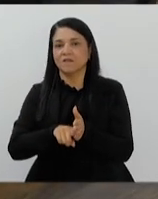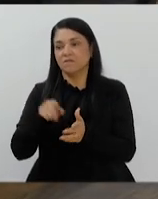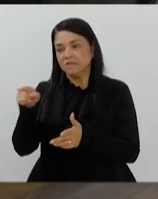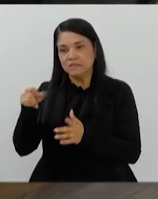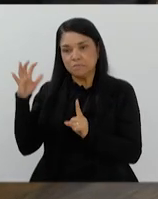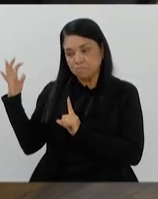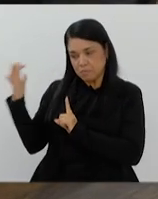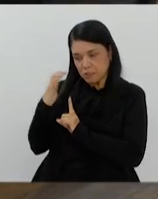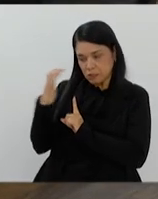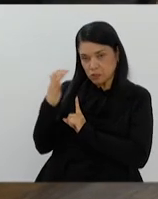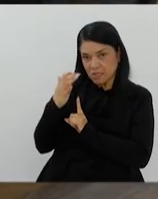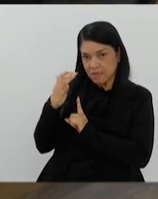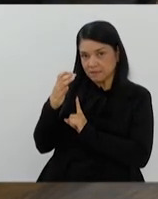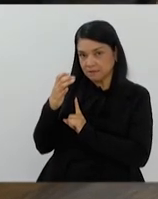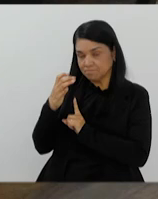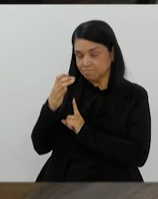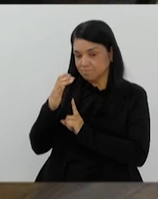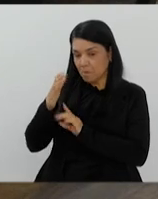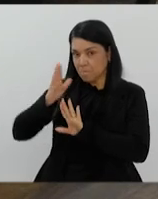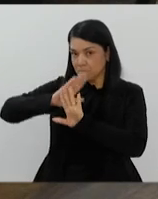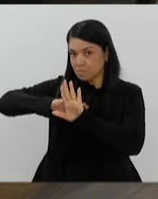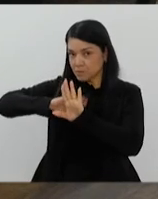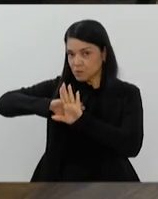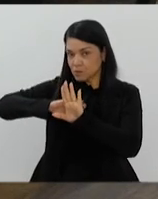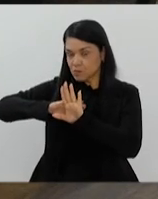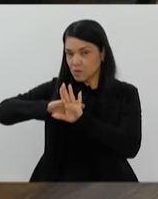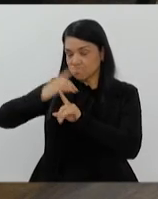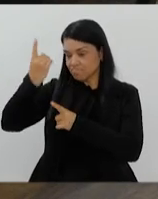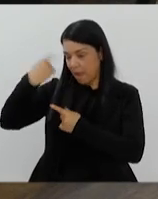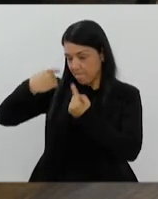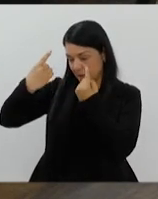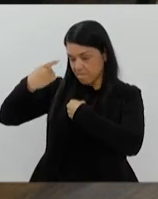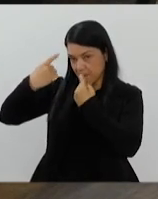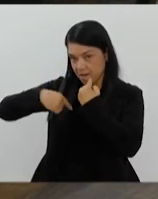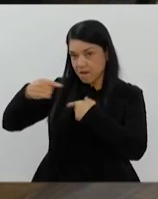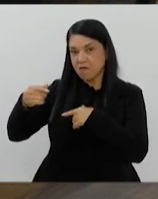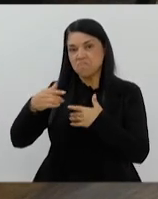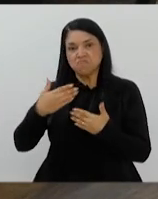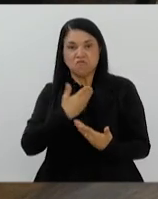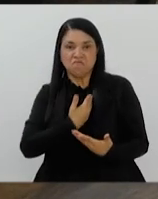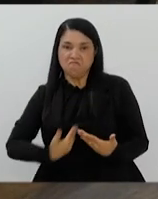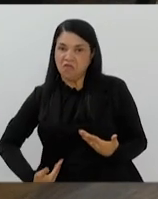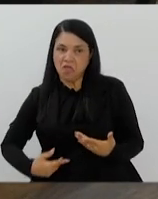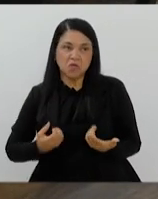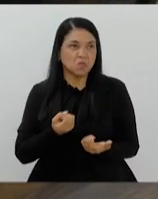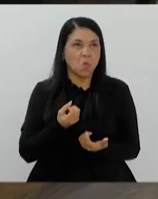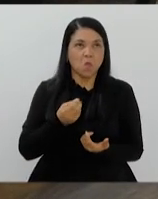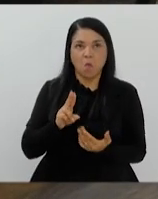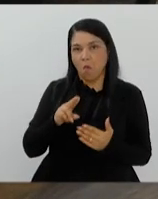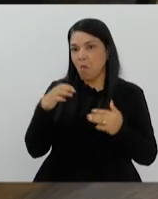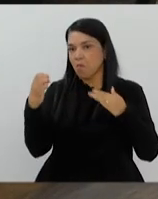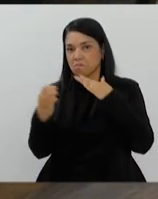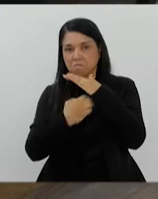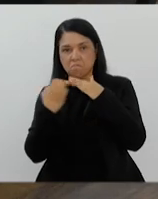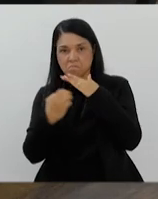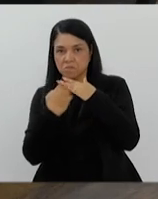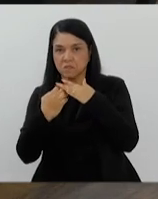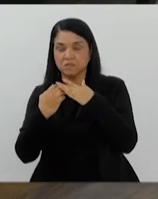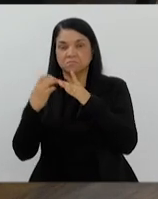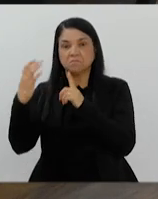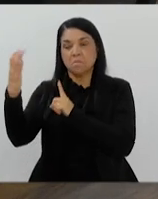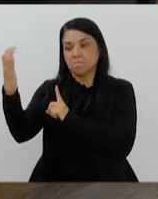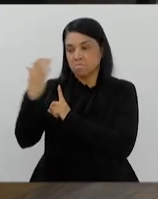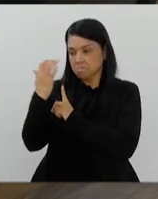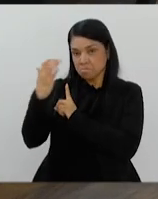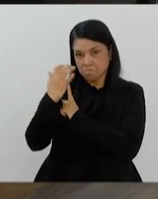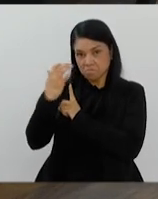pressionada por alguém seja da empresa seja do governo seja um outro ser abstrato aí que esteja pressionando a senhora